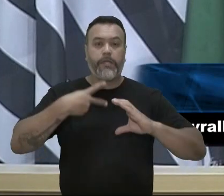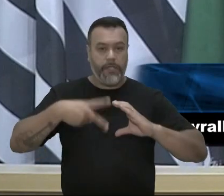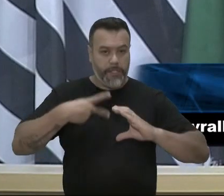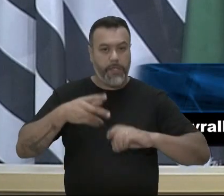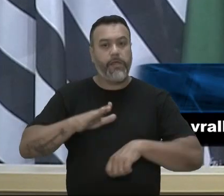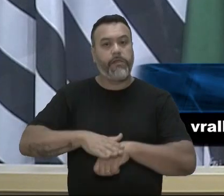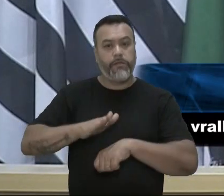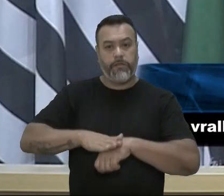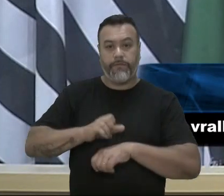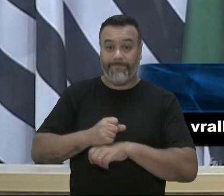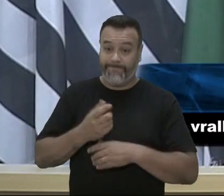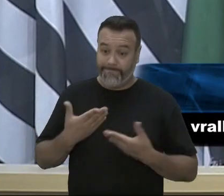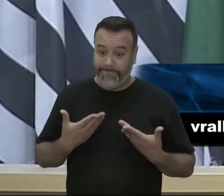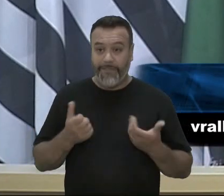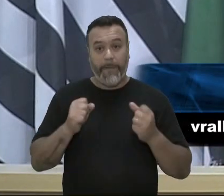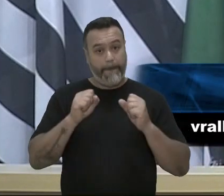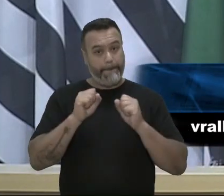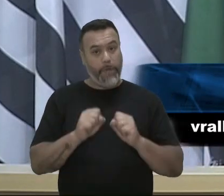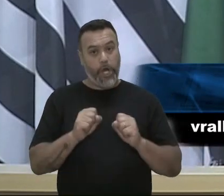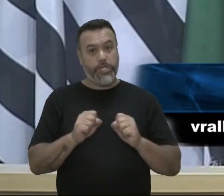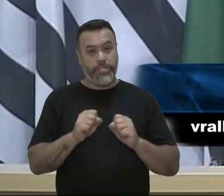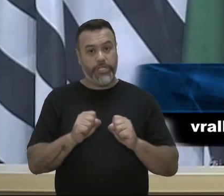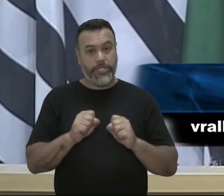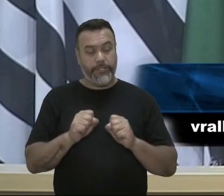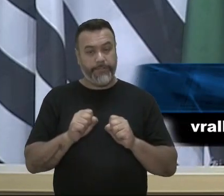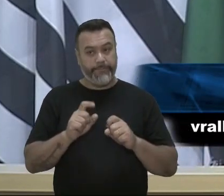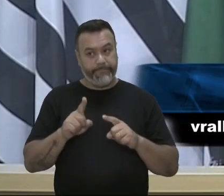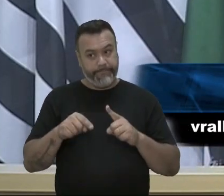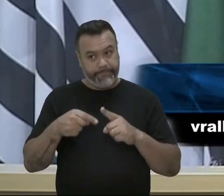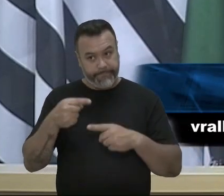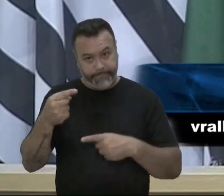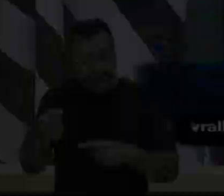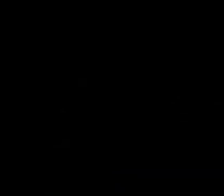aquilo que é a parte dela, né? Além de fazer as cobranças ao governo aí também.